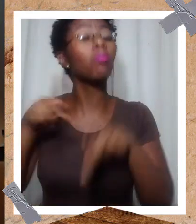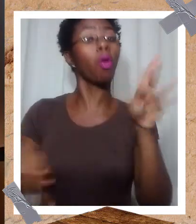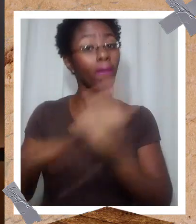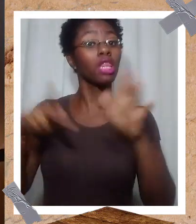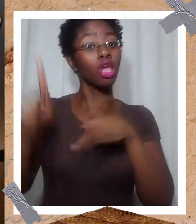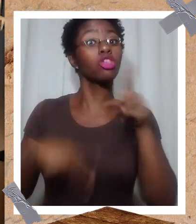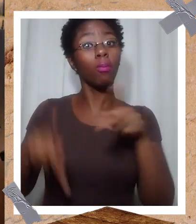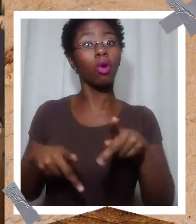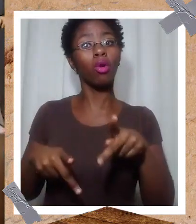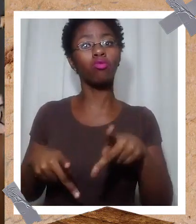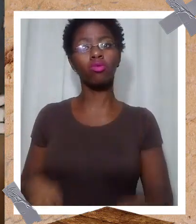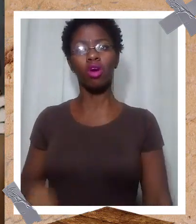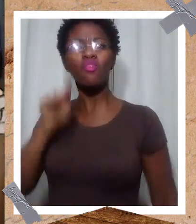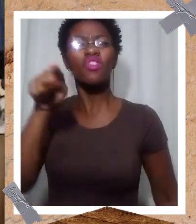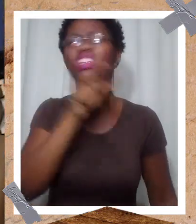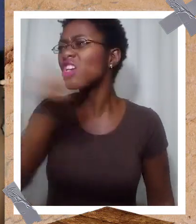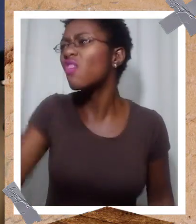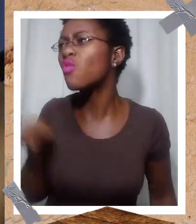respeitar.